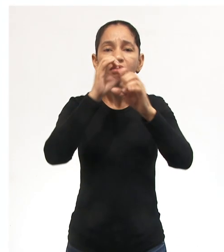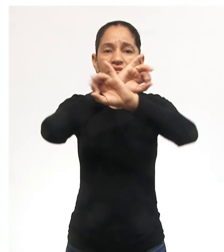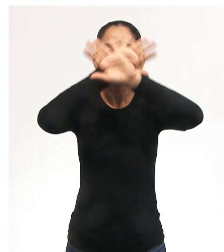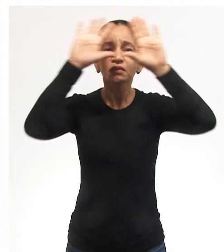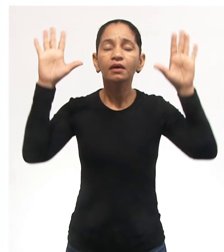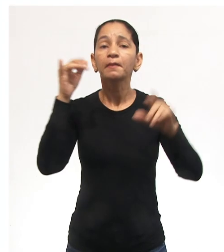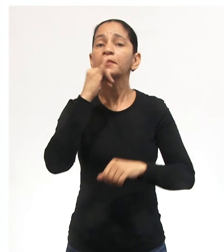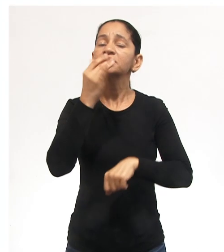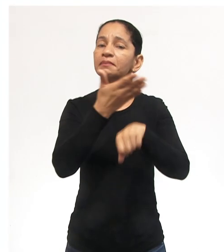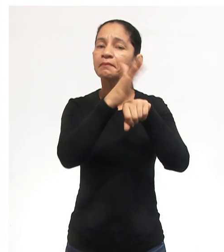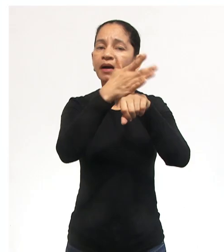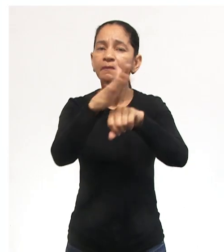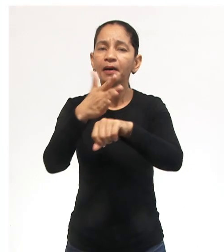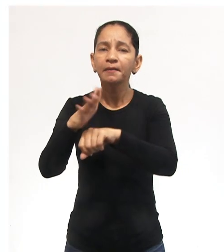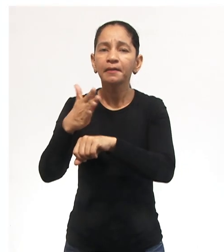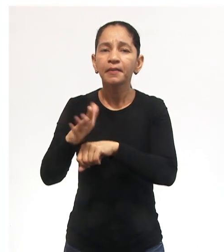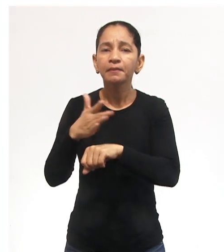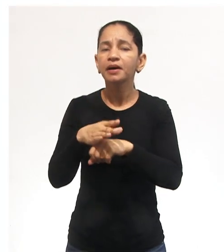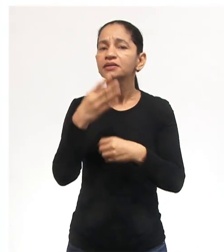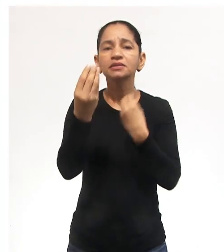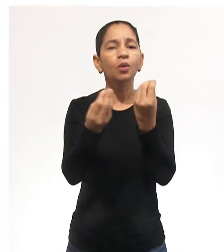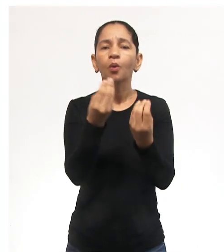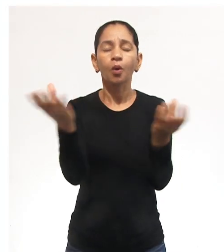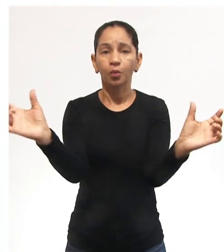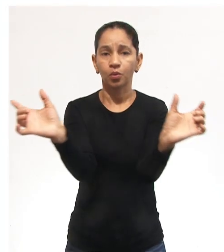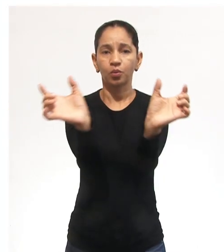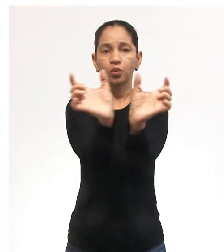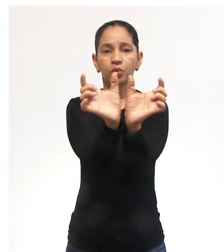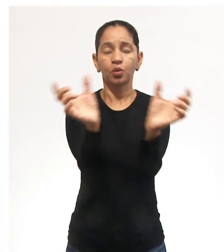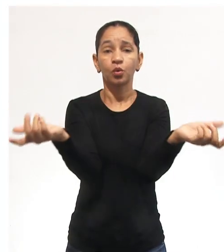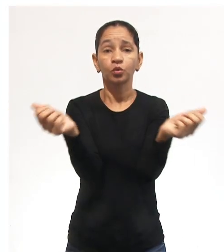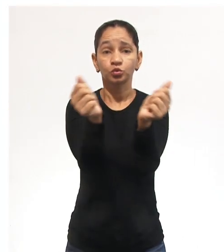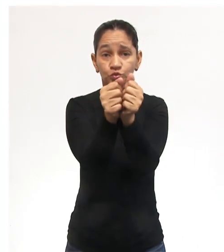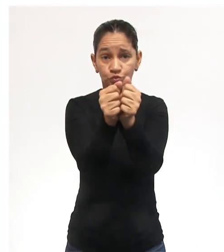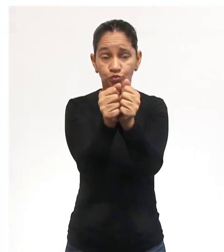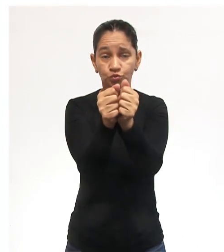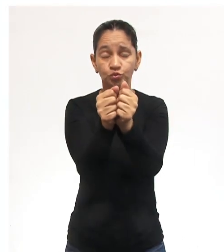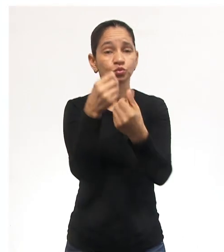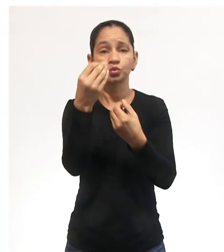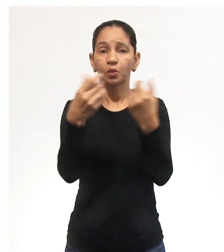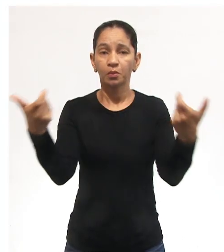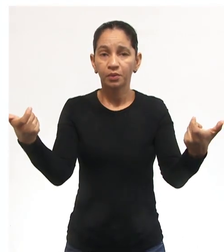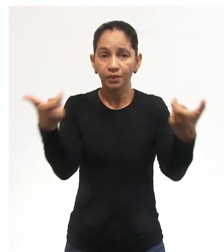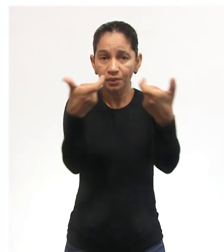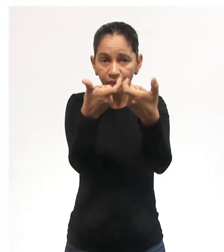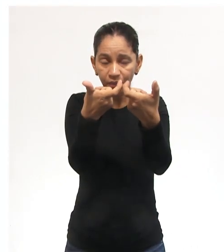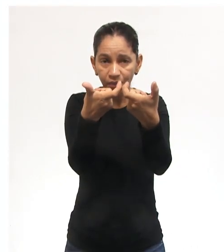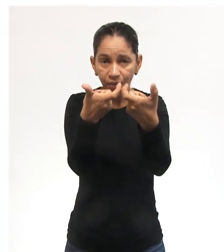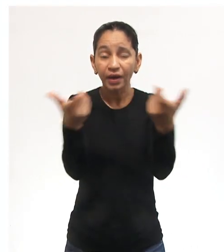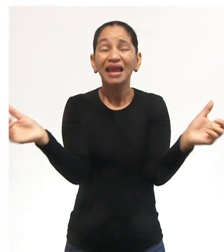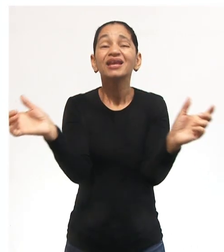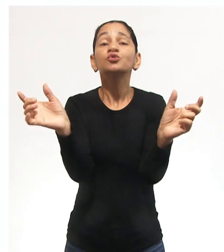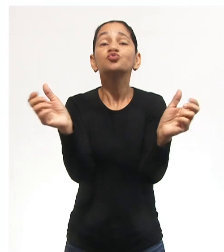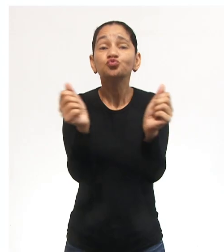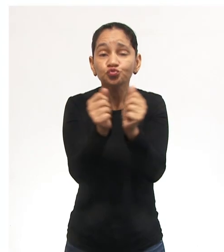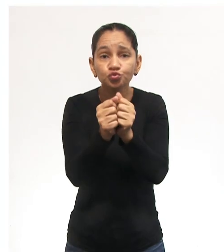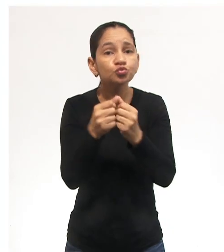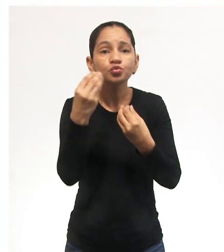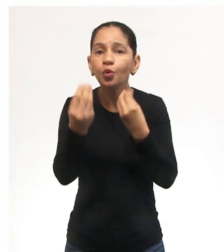Um exemplo prático aqui dessa integração do e-commerce, né, com o ERP